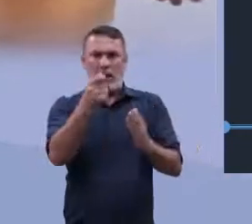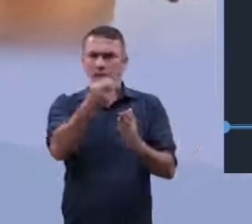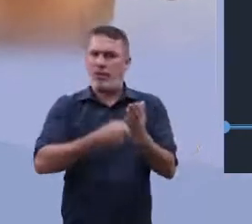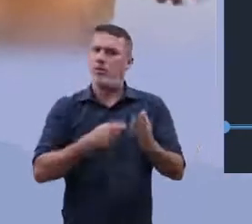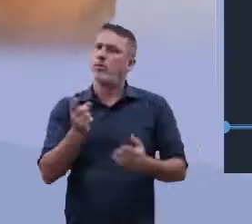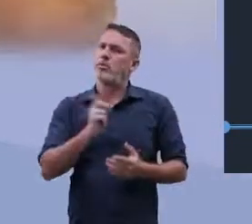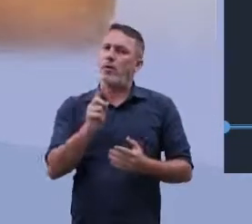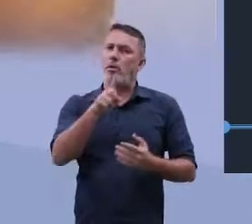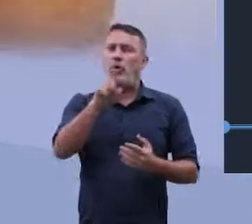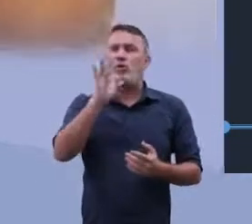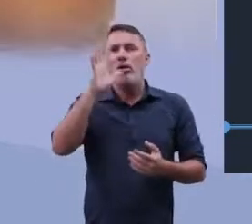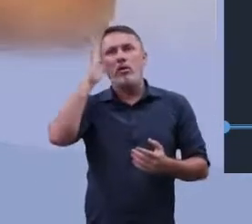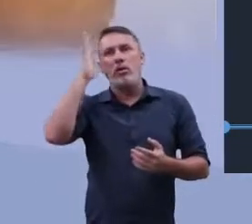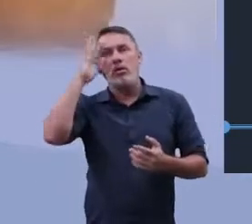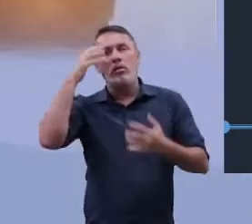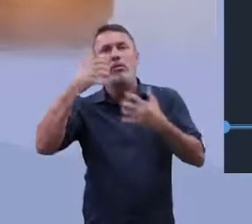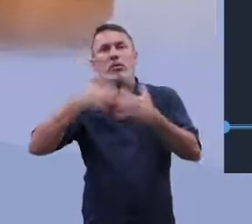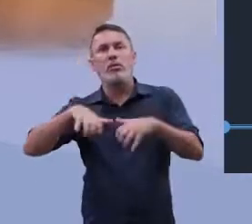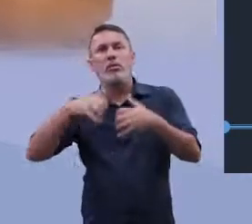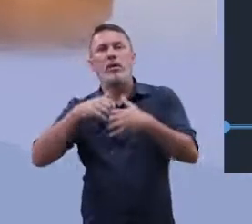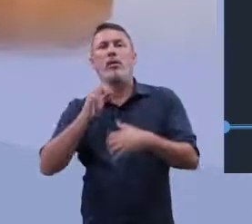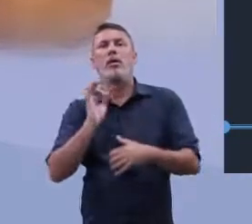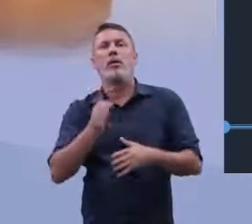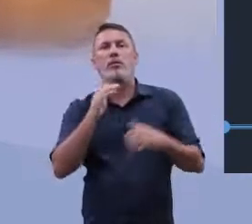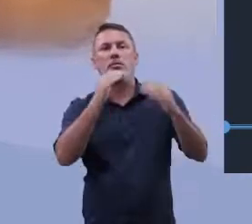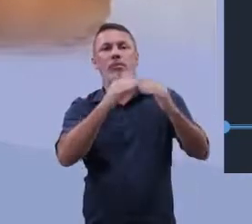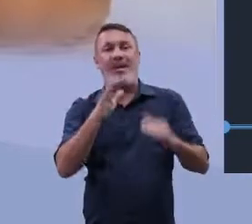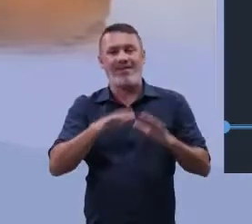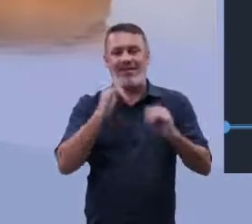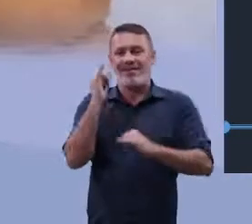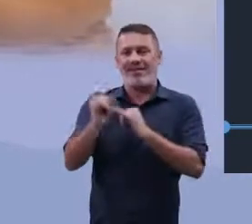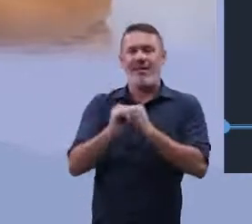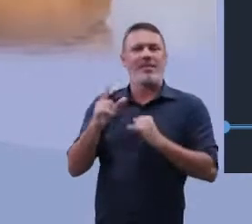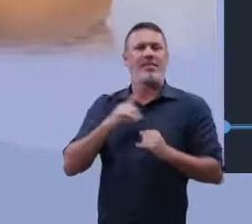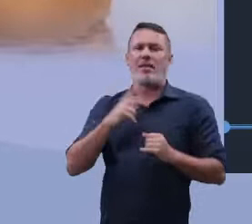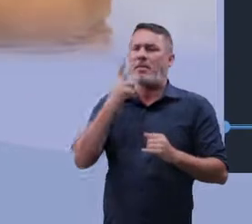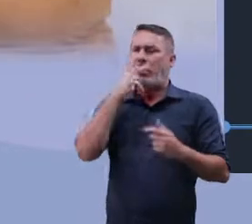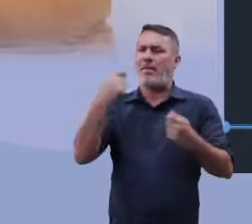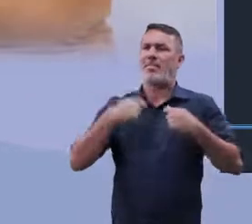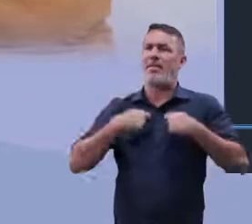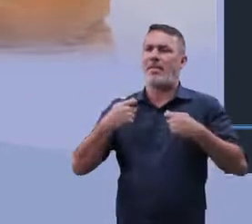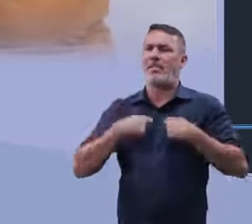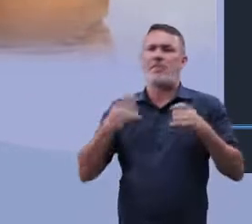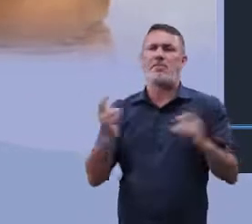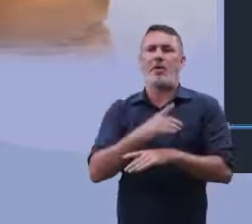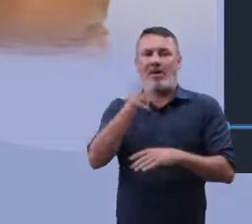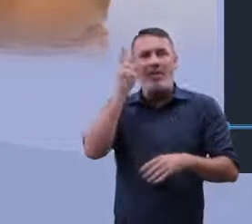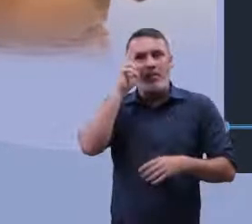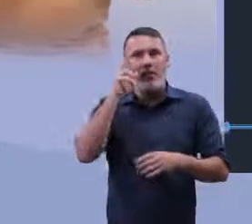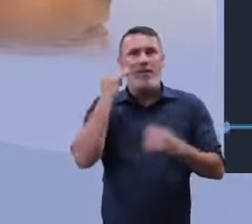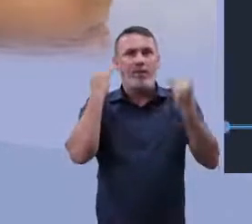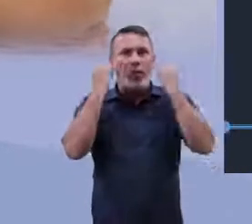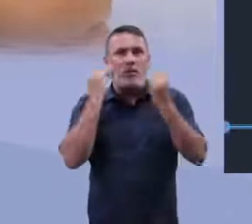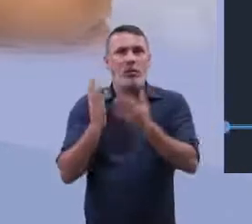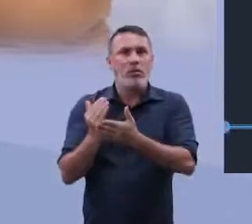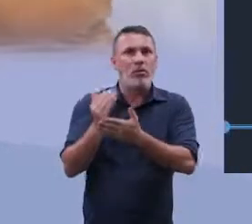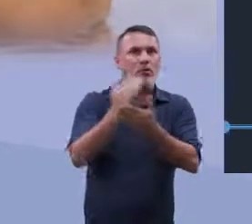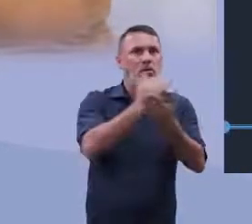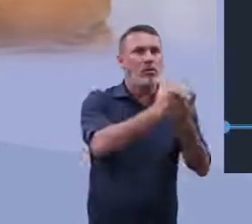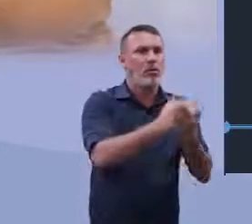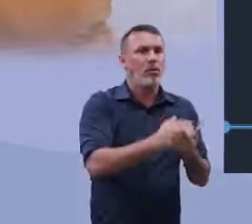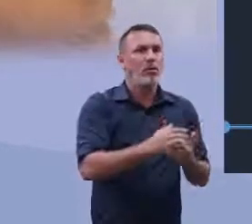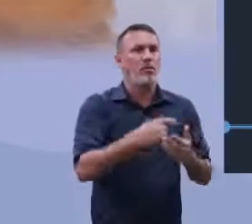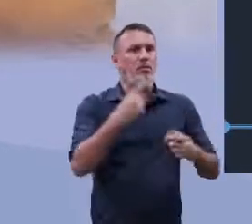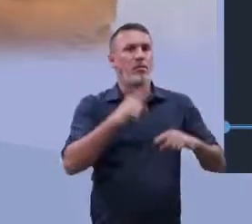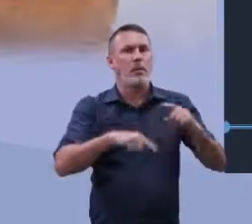vai jogar isso na sua redação, mas é só para você criar um raciocínio. Às vezes a internet está ali vendendo a todo momento, lembra do controle de dados, a todo momento